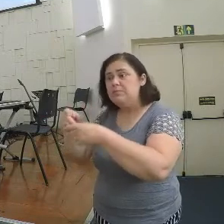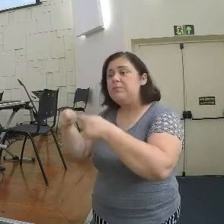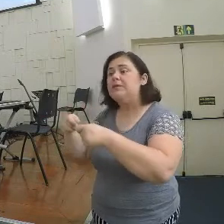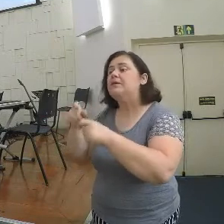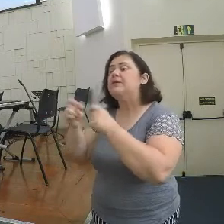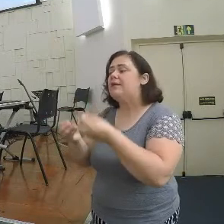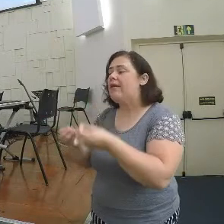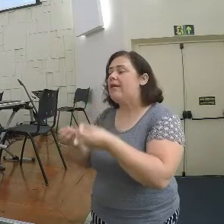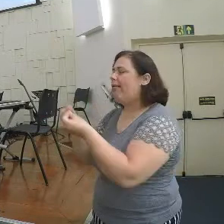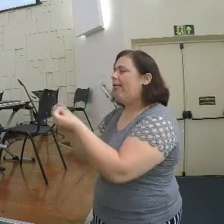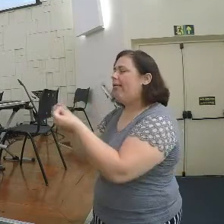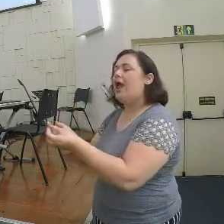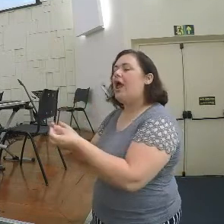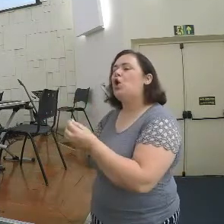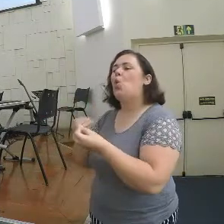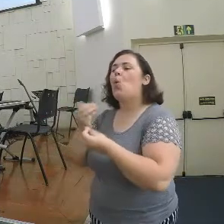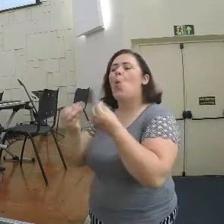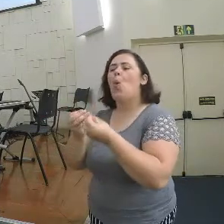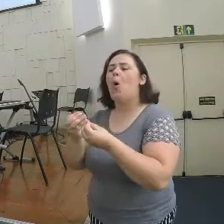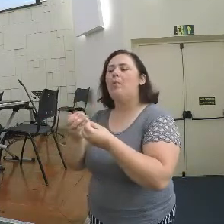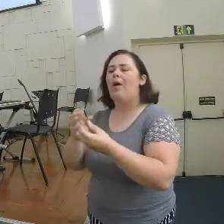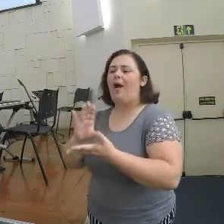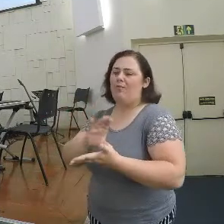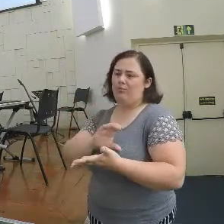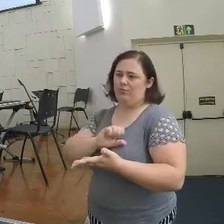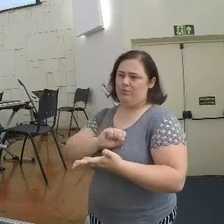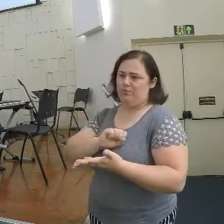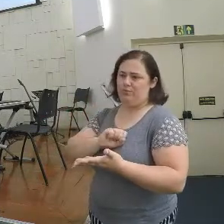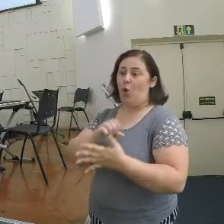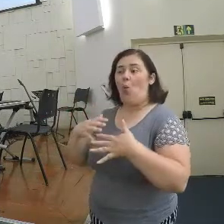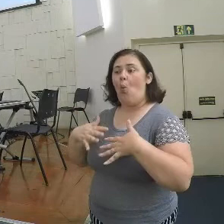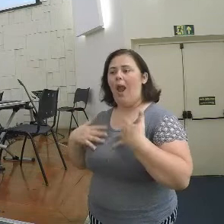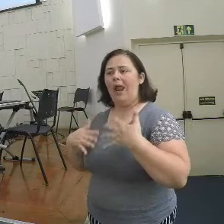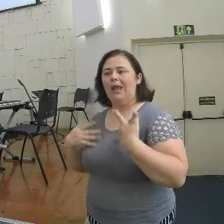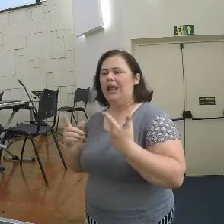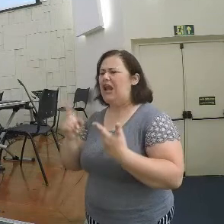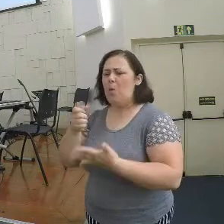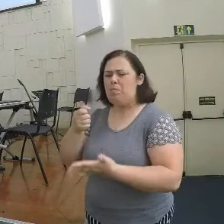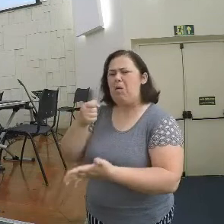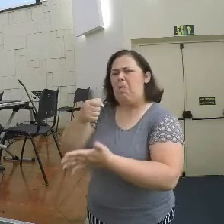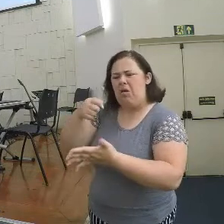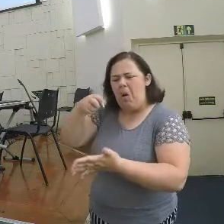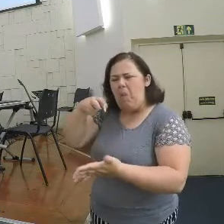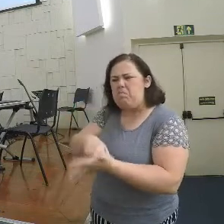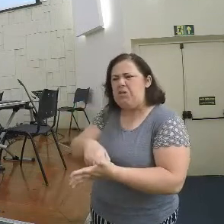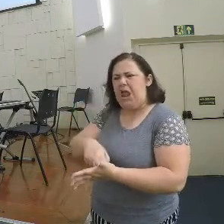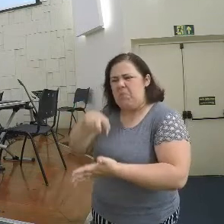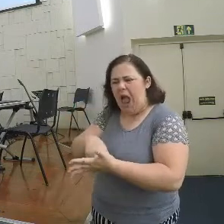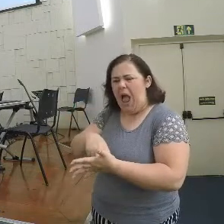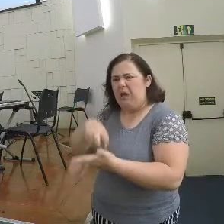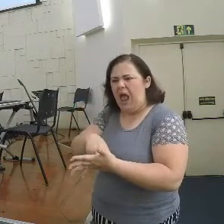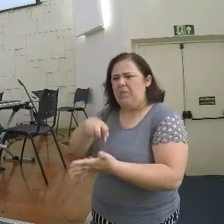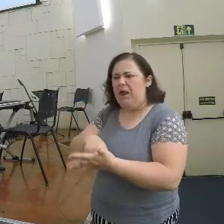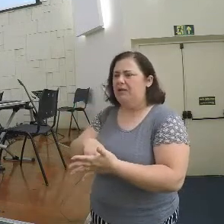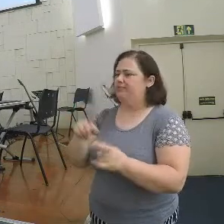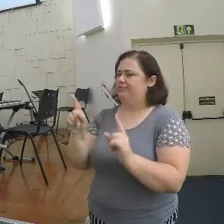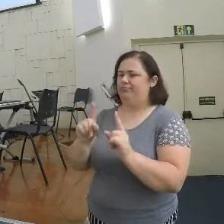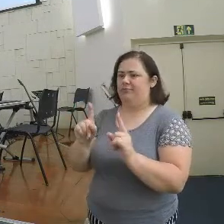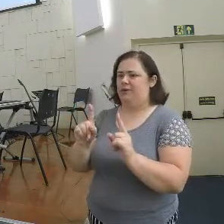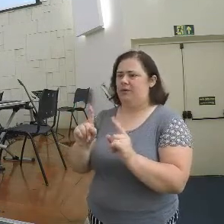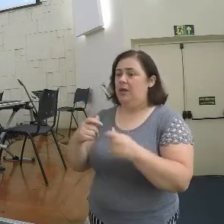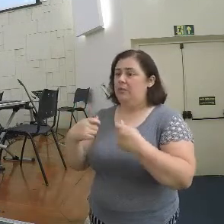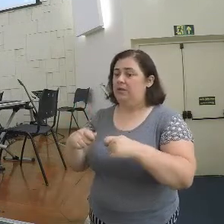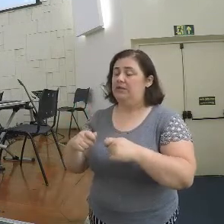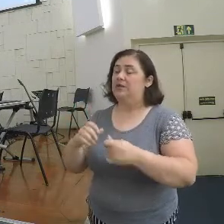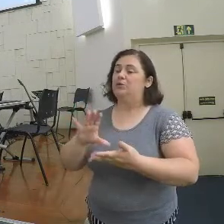irmãos, chamado para ofertar a Deus, o povo de Israel deveria oferecer o necessário